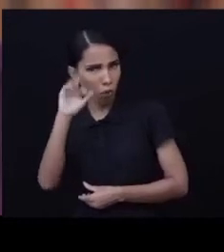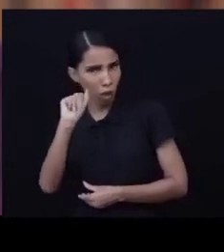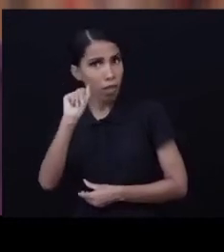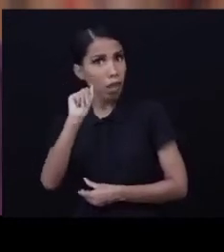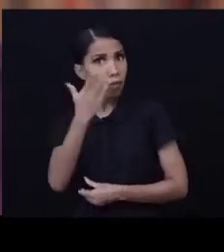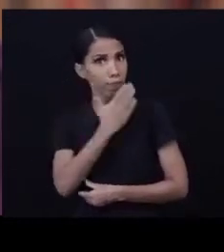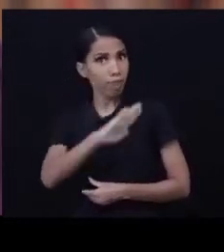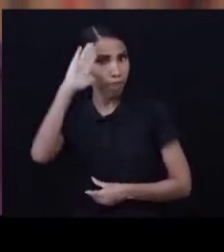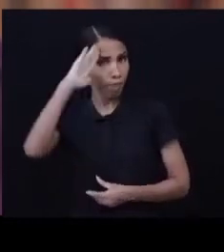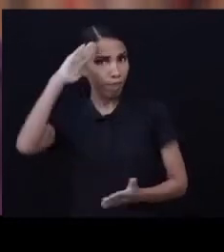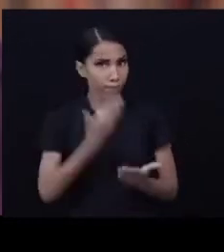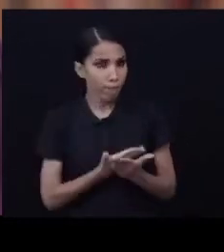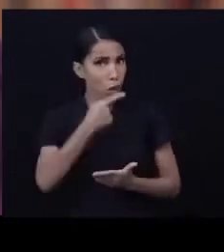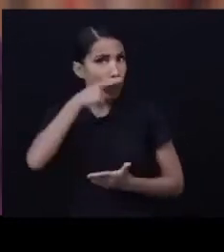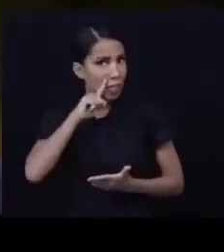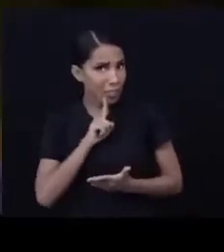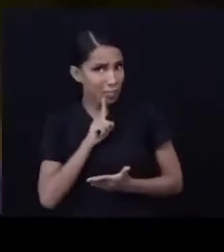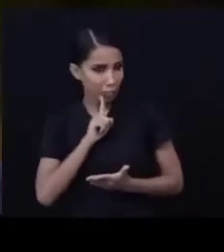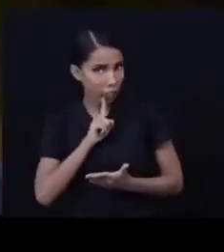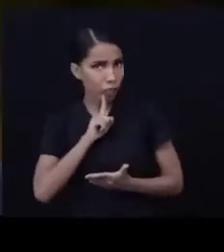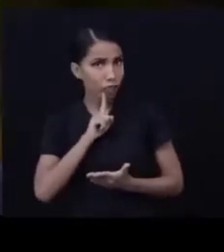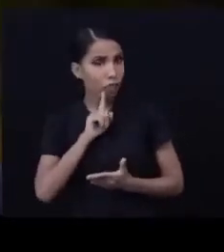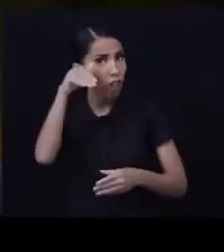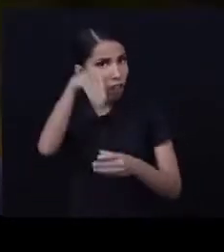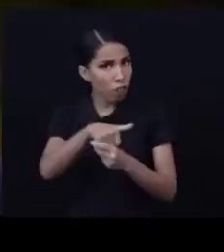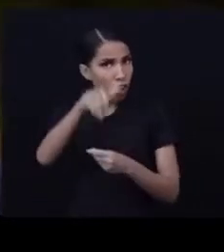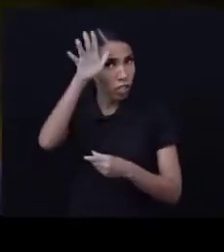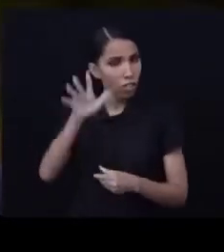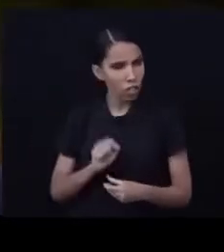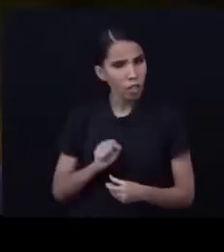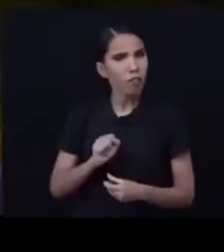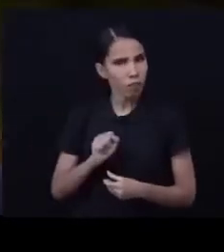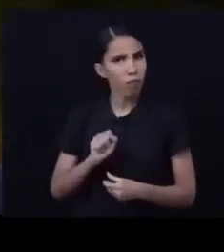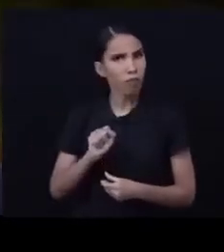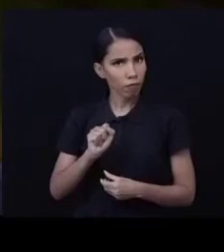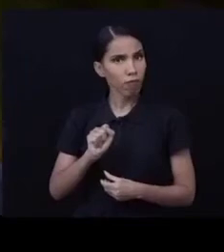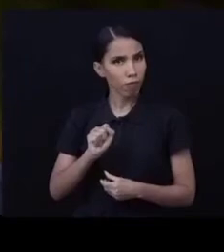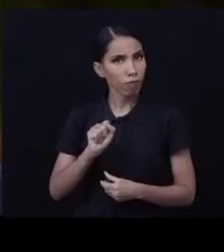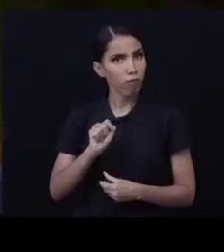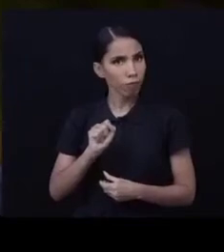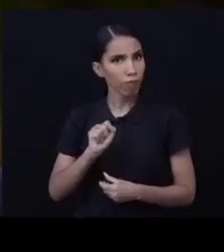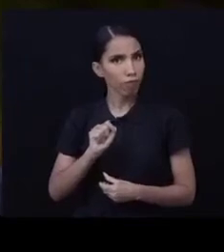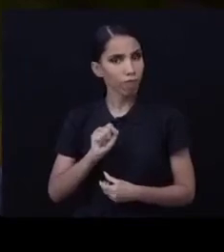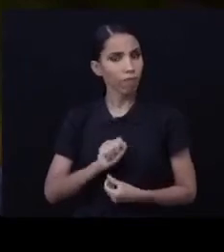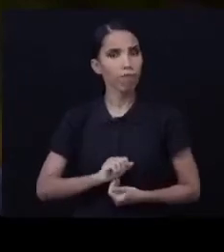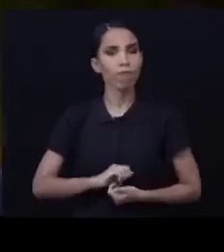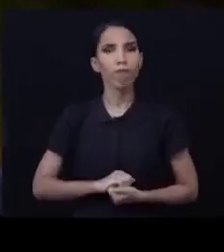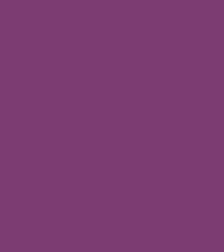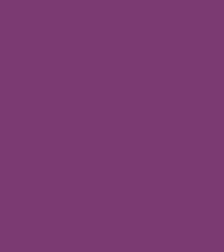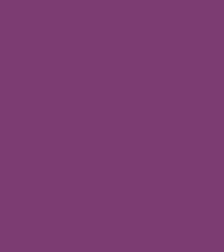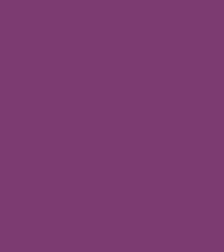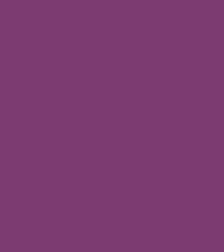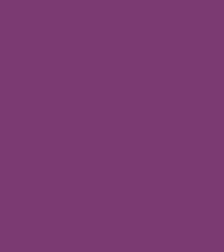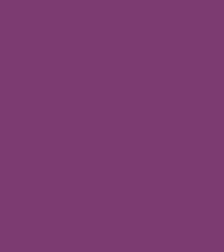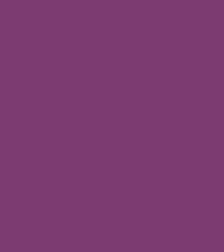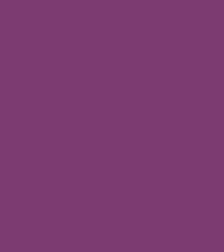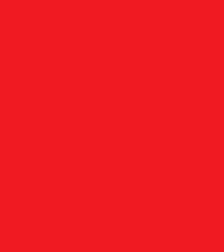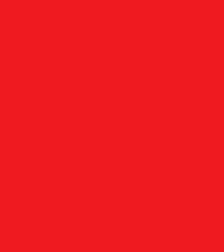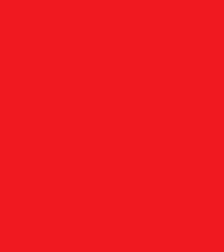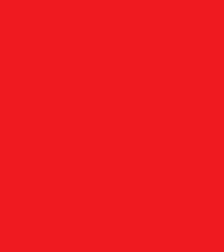do Rio, vote Renata Souza, 50. Eu sou Marcelo Freixo e minha candidata à prefeitura do Rio é Renata Souza,